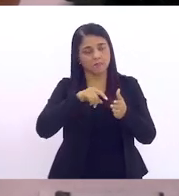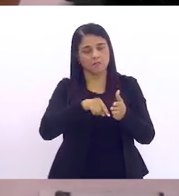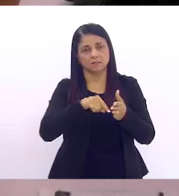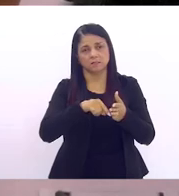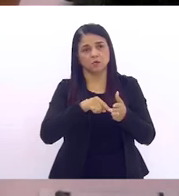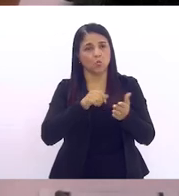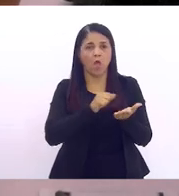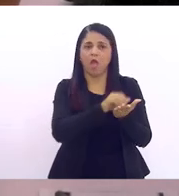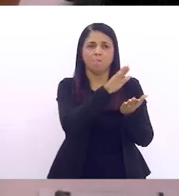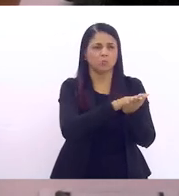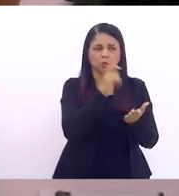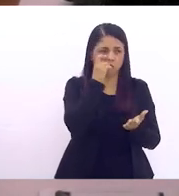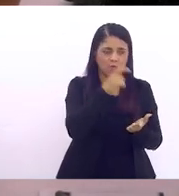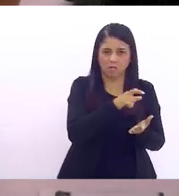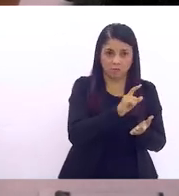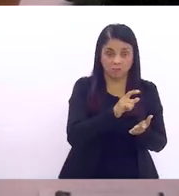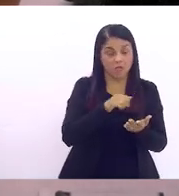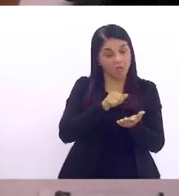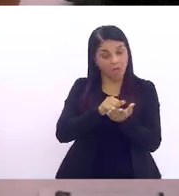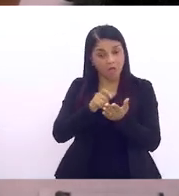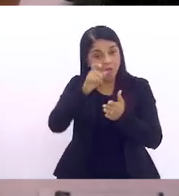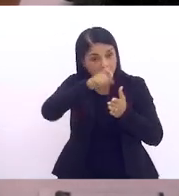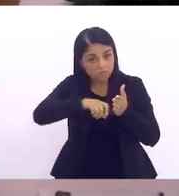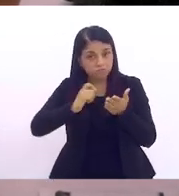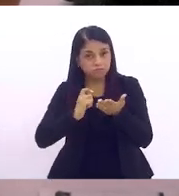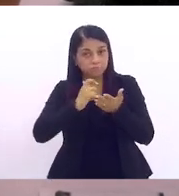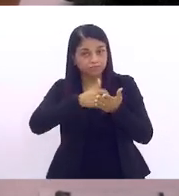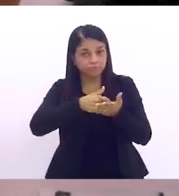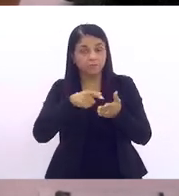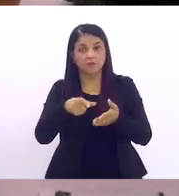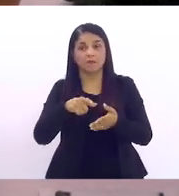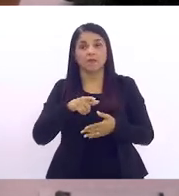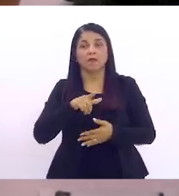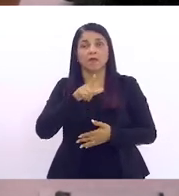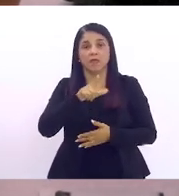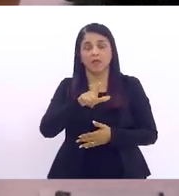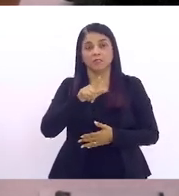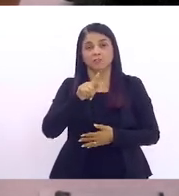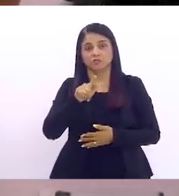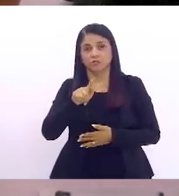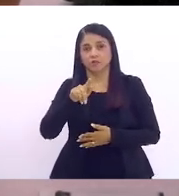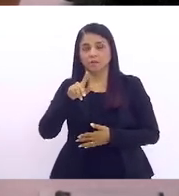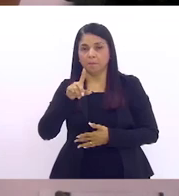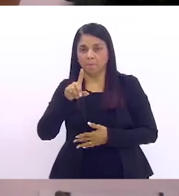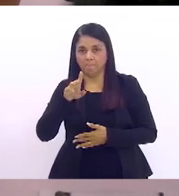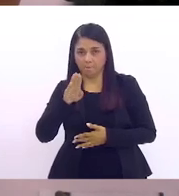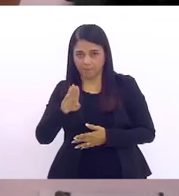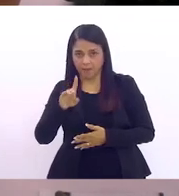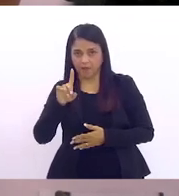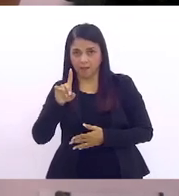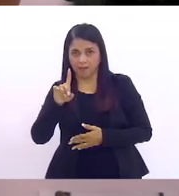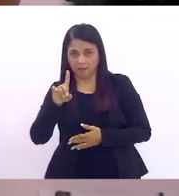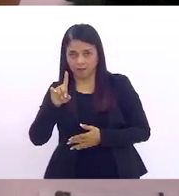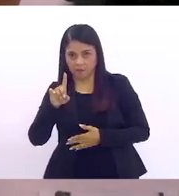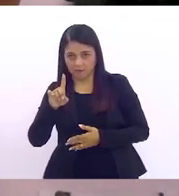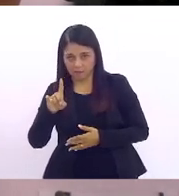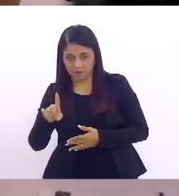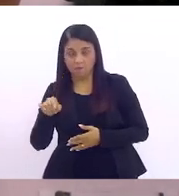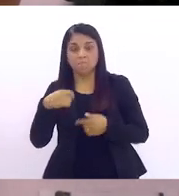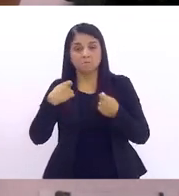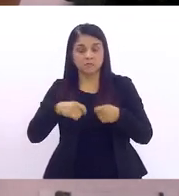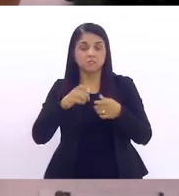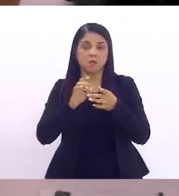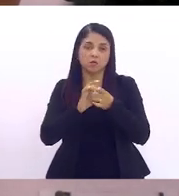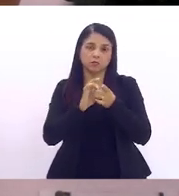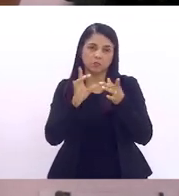e e tudo isso também à luz da lgpd nós precisamos que nós precisamos de autorização desses clientes para fazêlo por